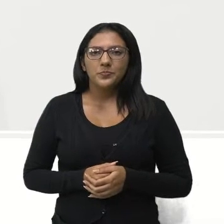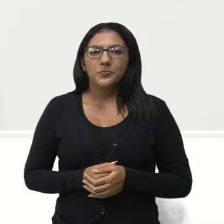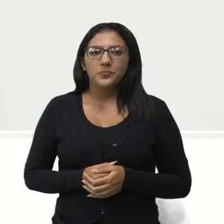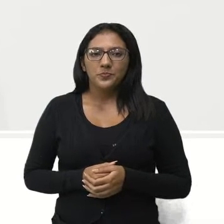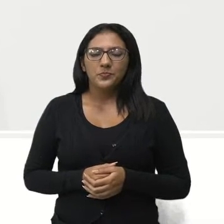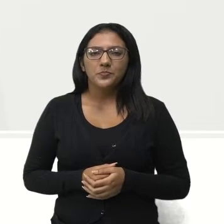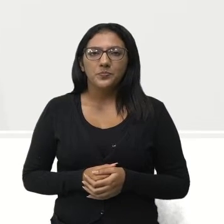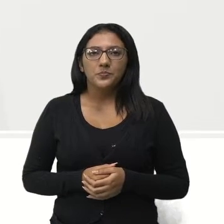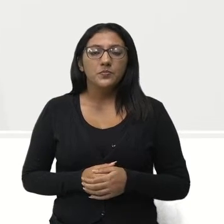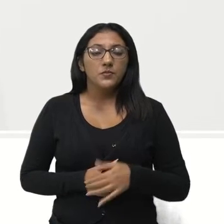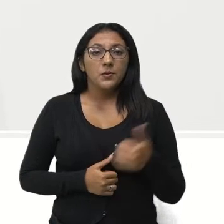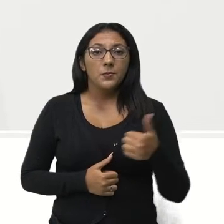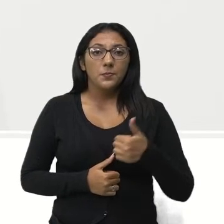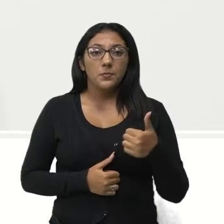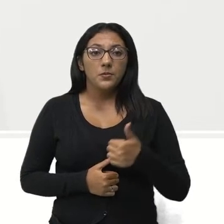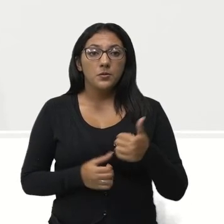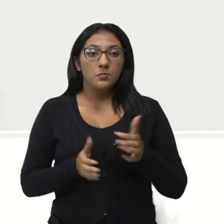A nossa grandeza, então,